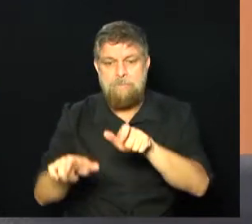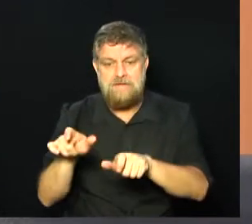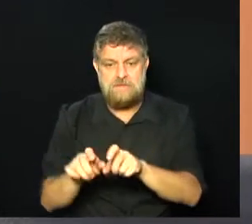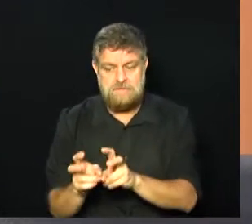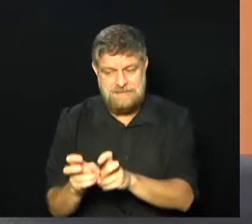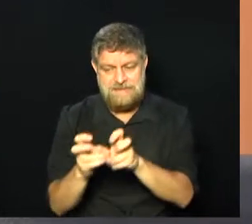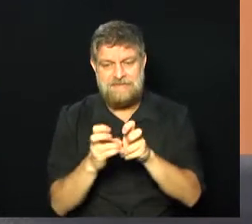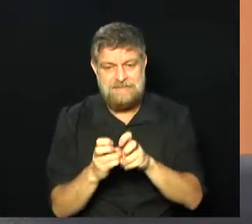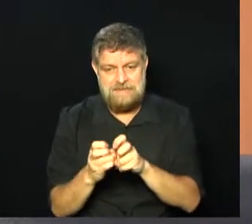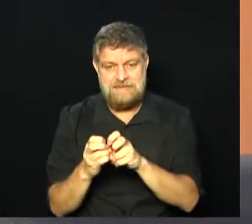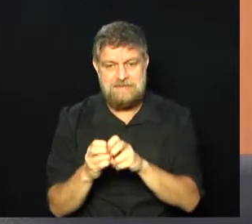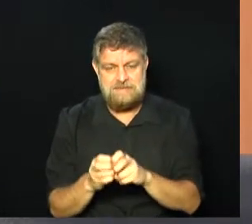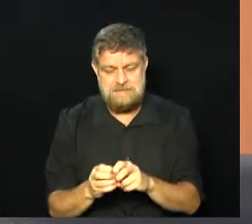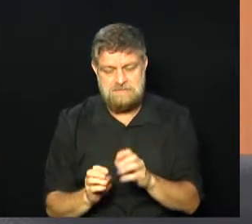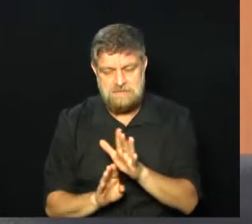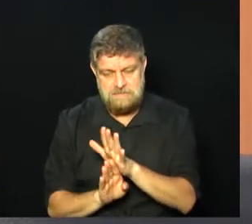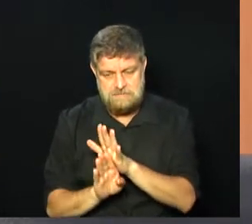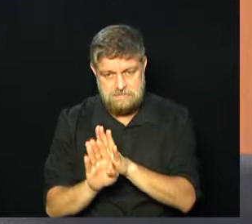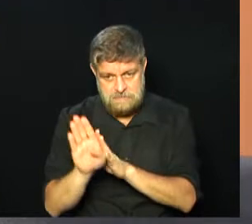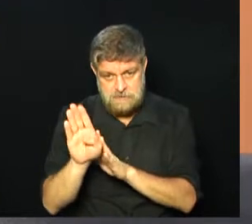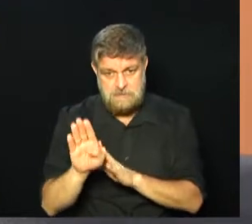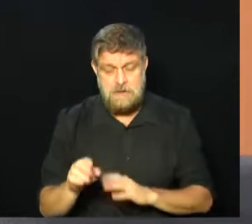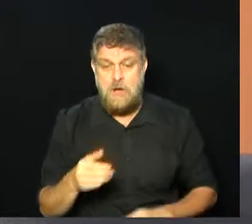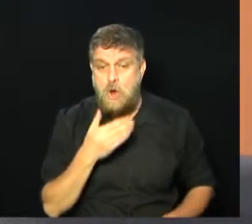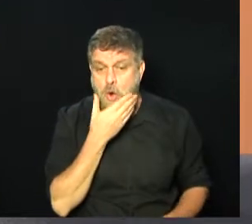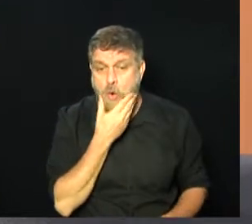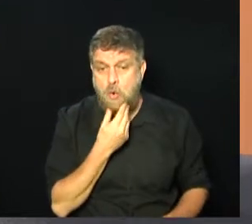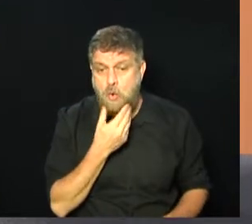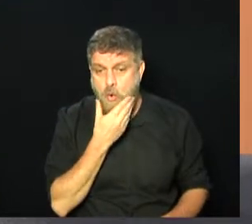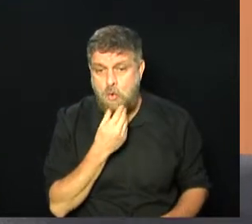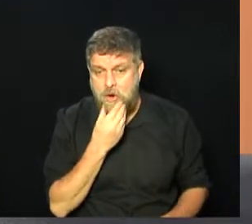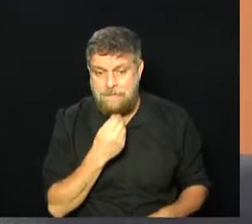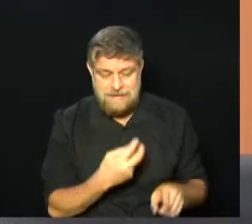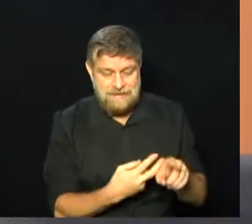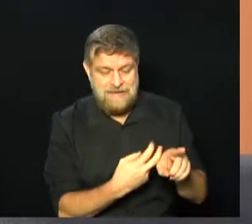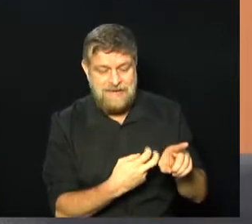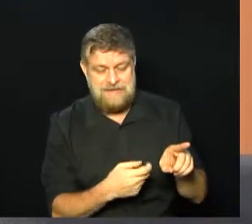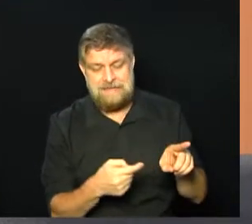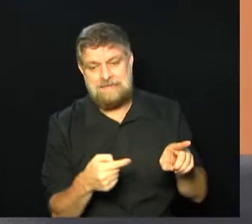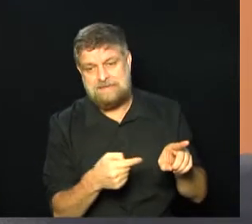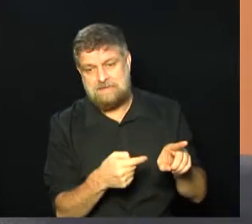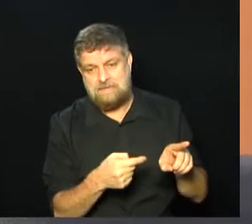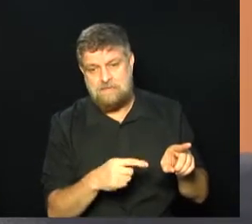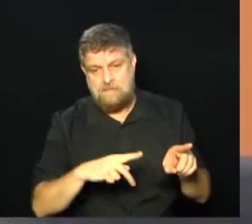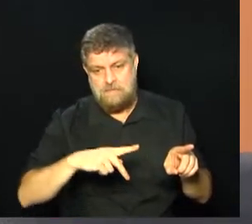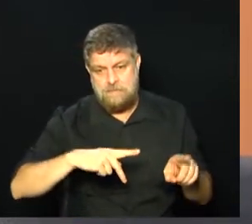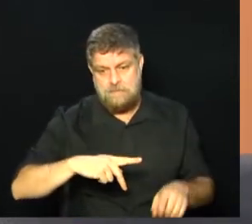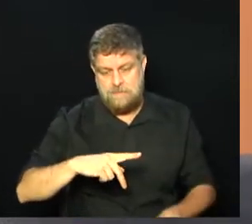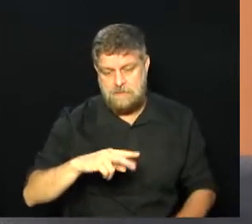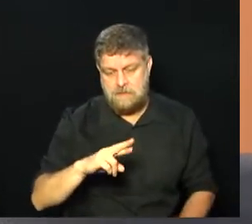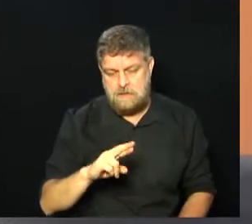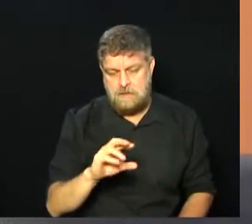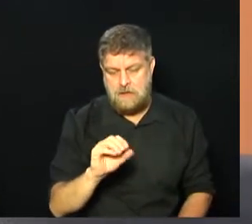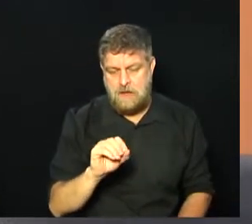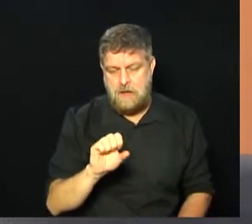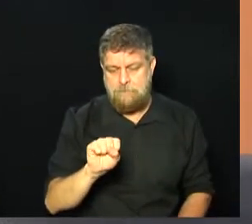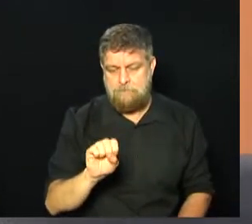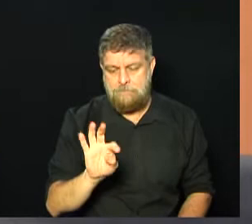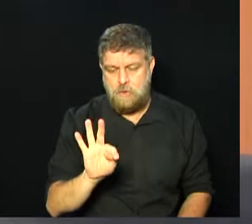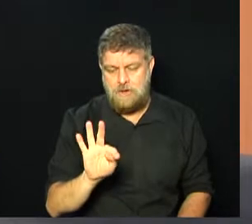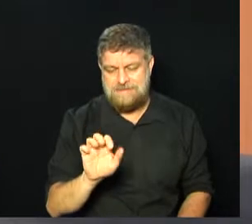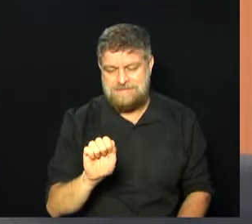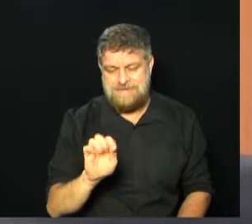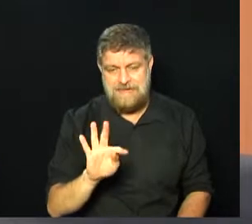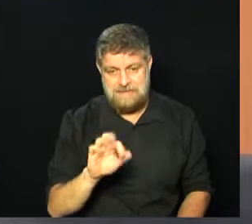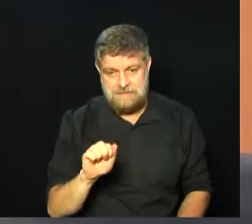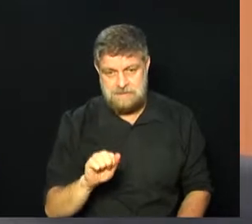de vários tipos de câncer, e no caso dos homens, o câncer da próstata. Então, muito obrigado, estamos à disposição para outras intervenções, e